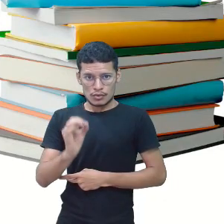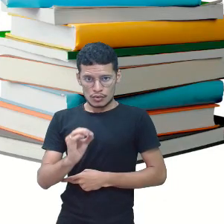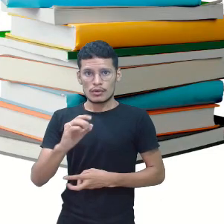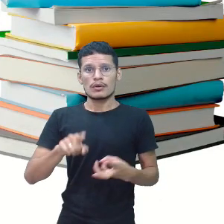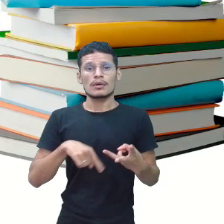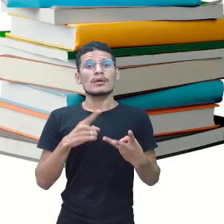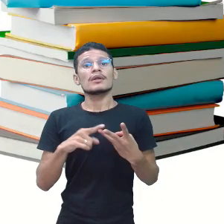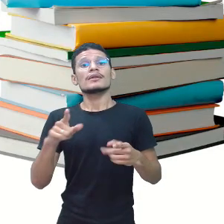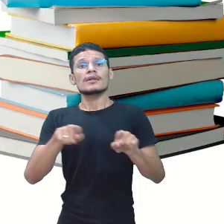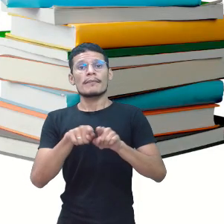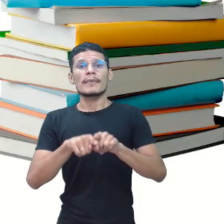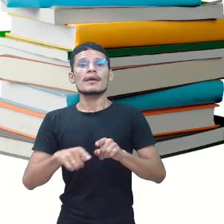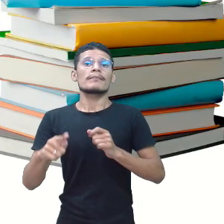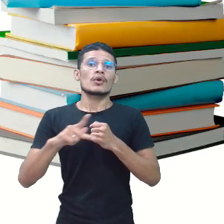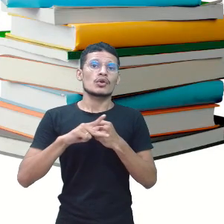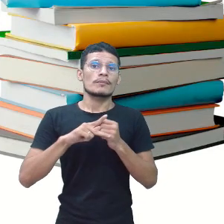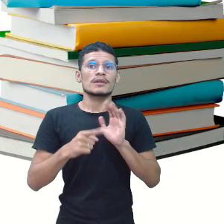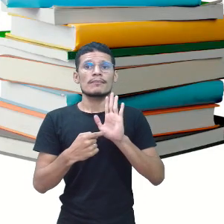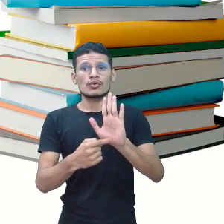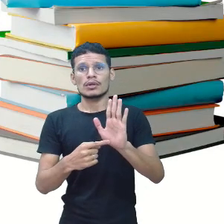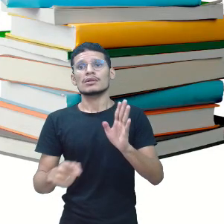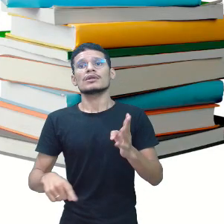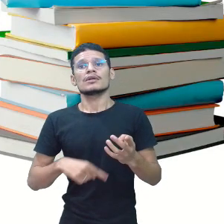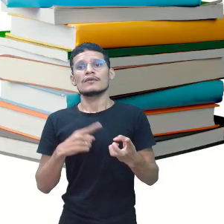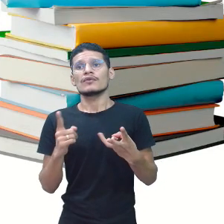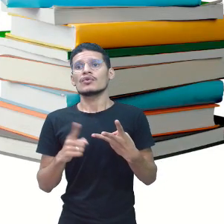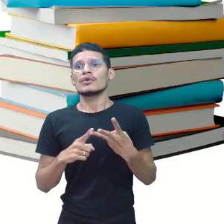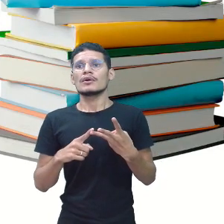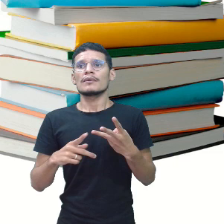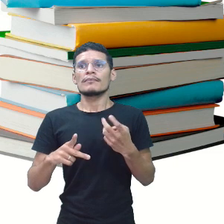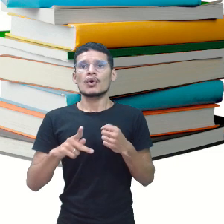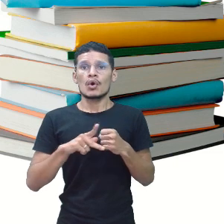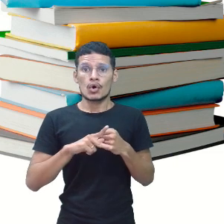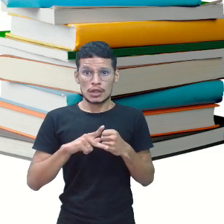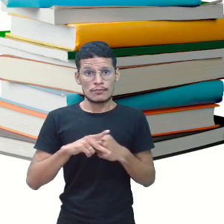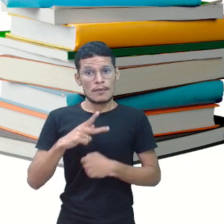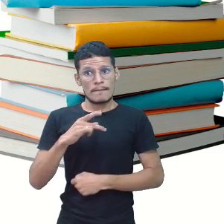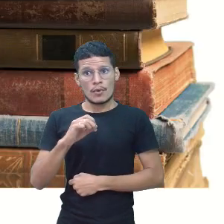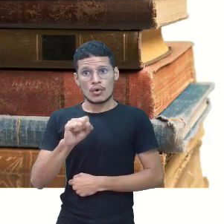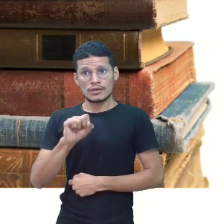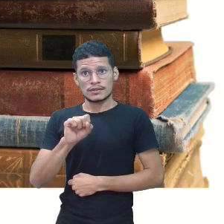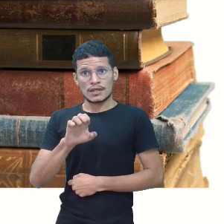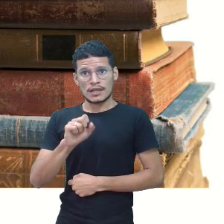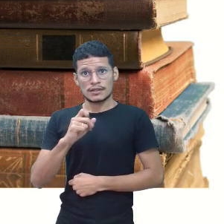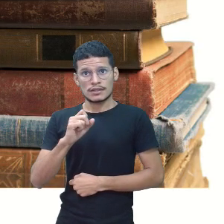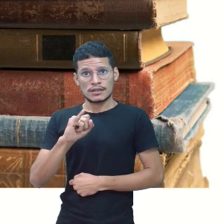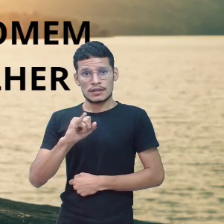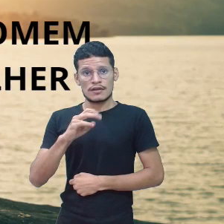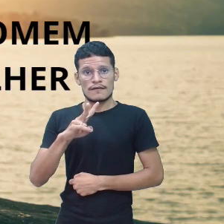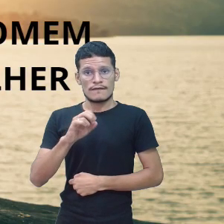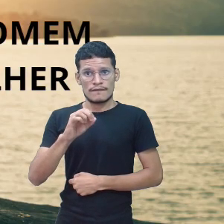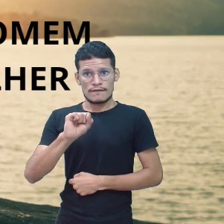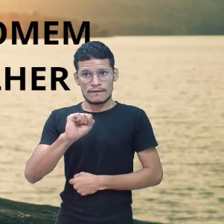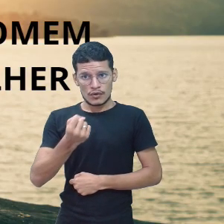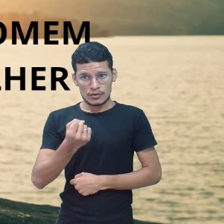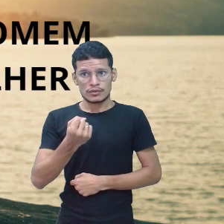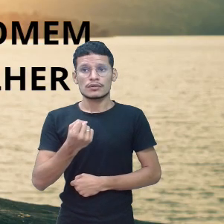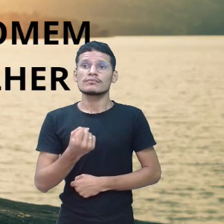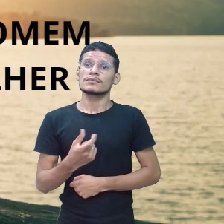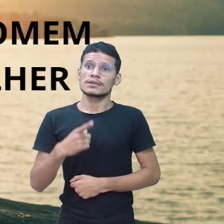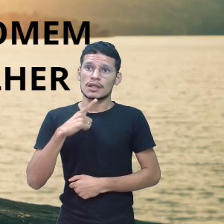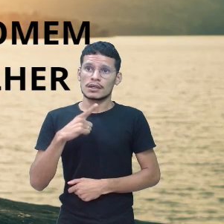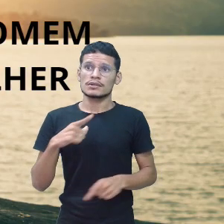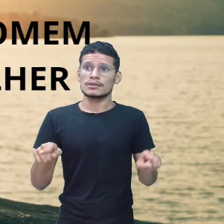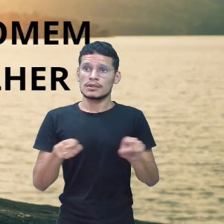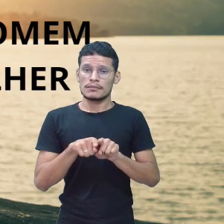pronomes demonstrativos, nós temos pronomes possessivos, não é? Nós